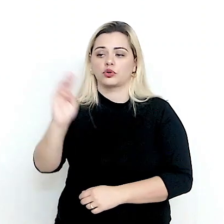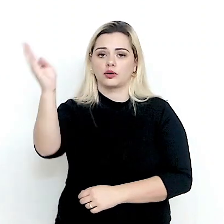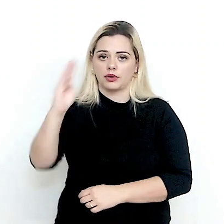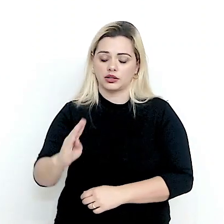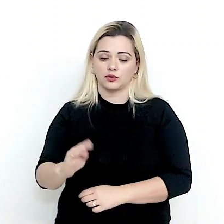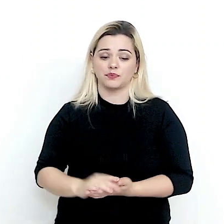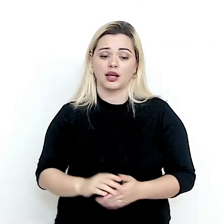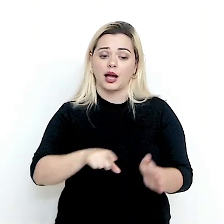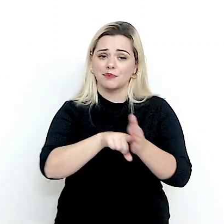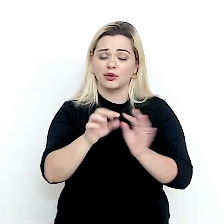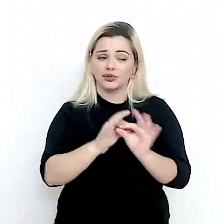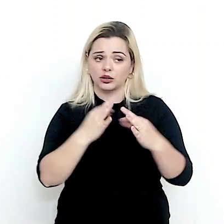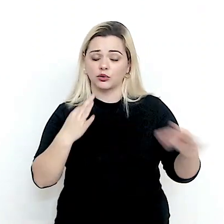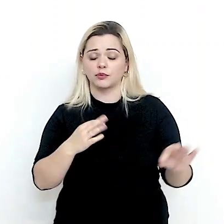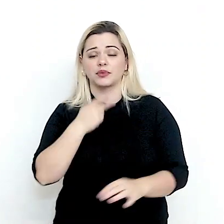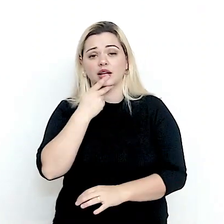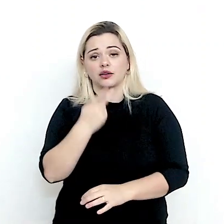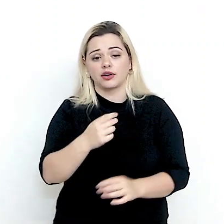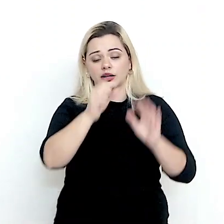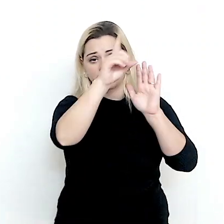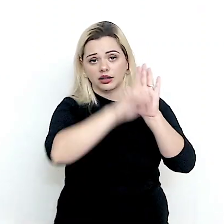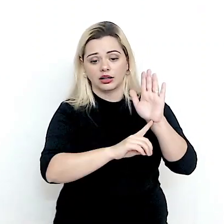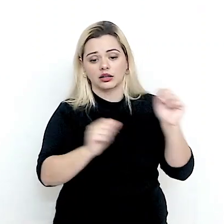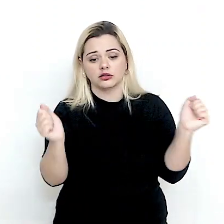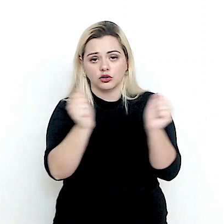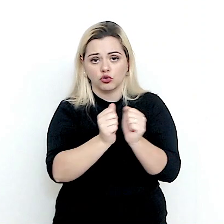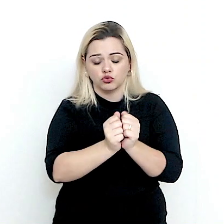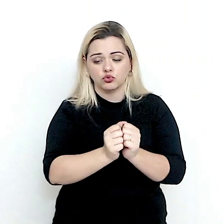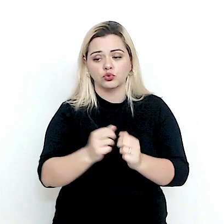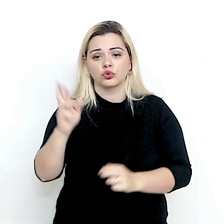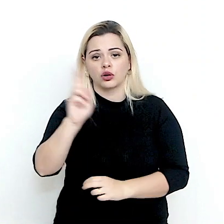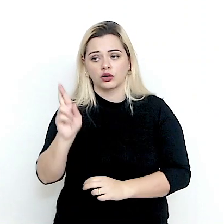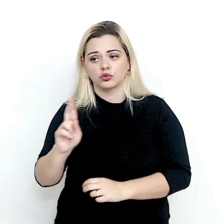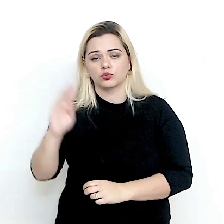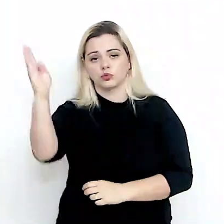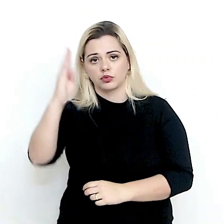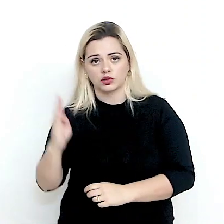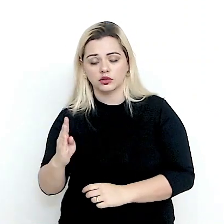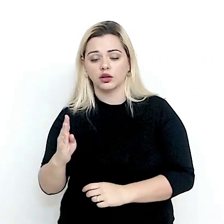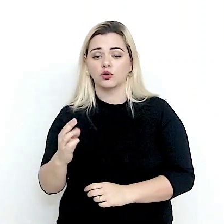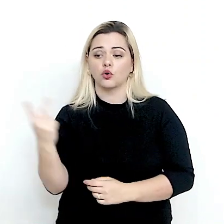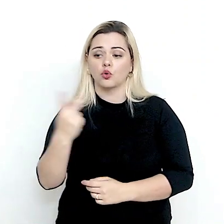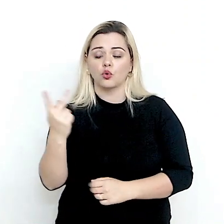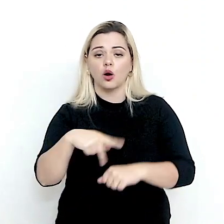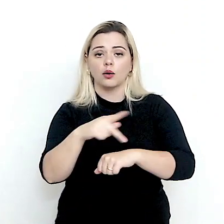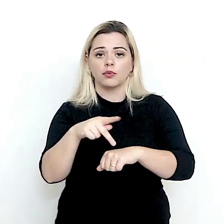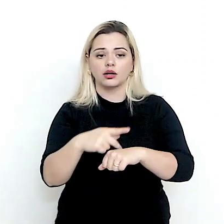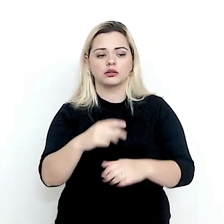ela na íntegra. Ele fala que na declaração conjunta entre a Rússia e o Brasil, os dois